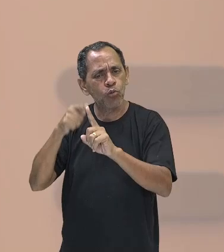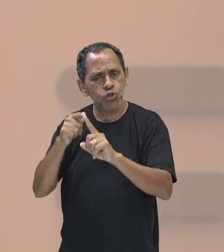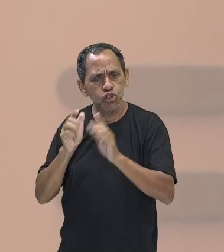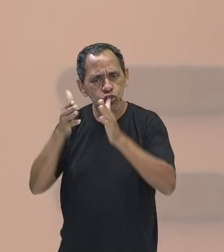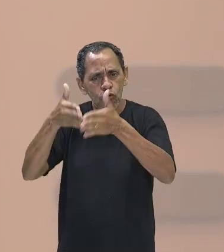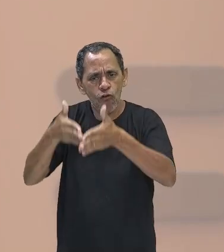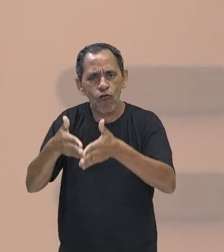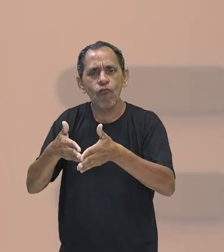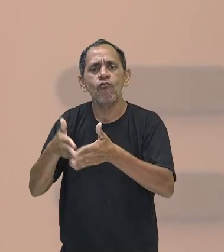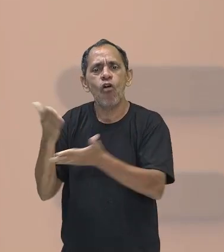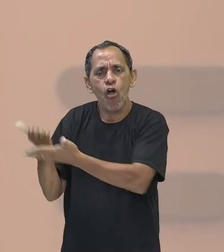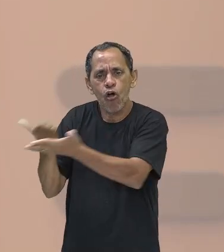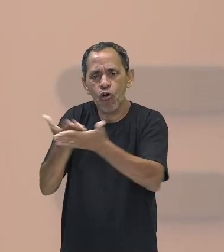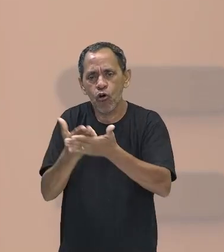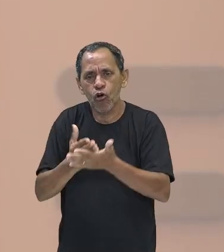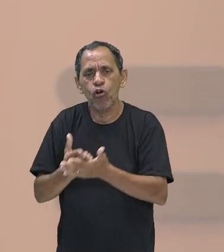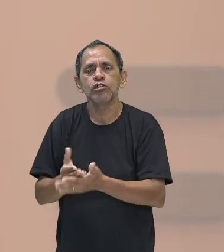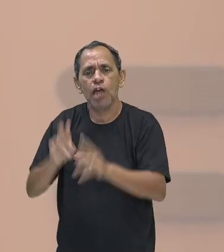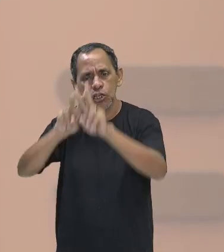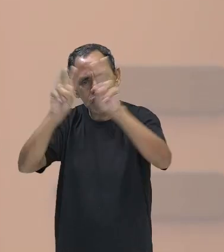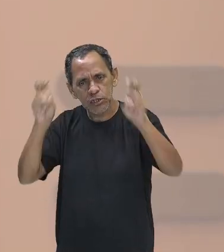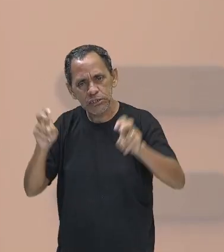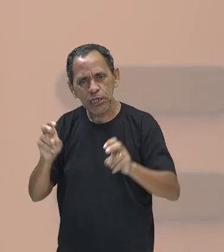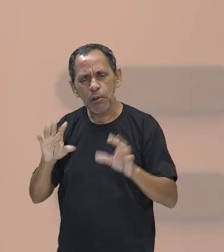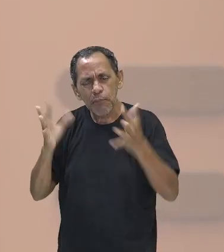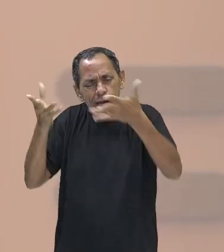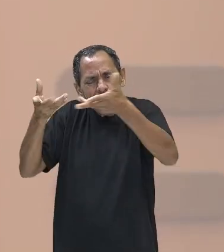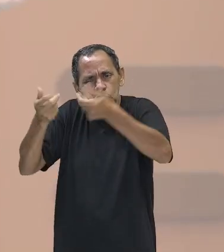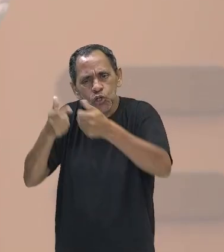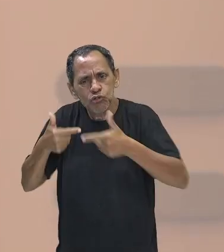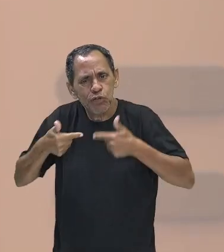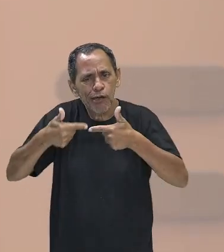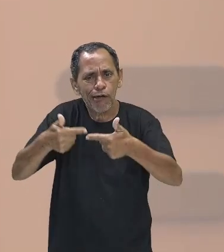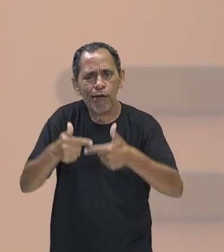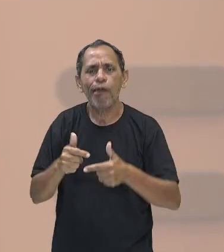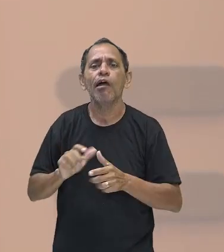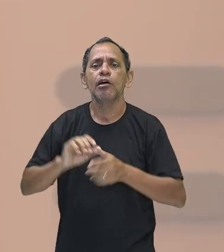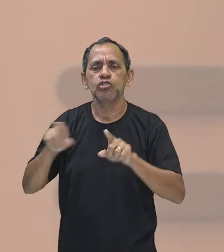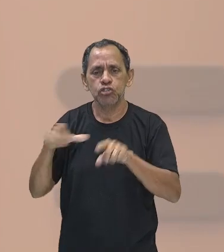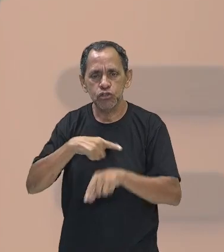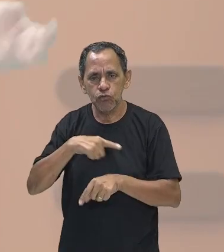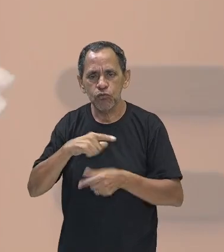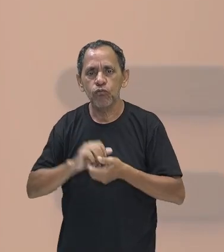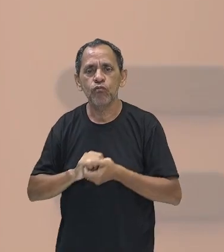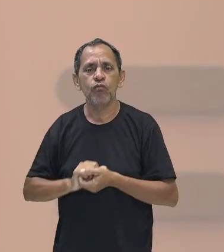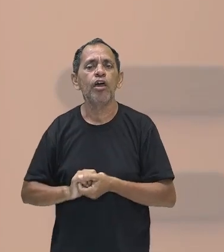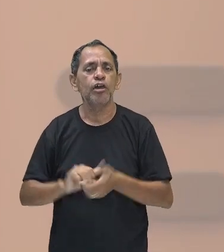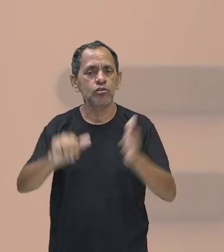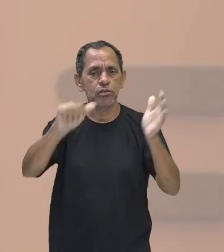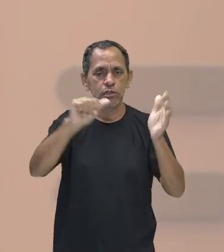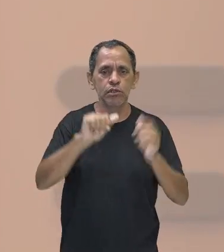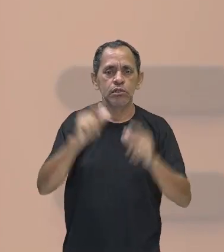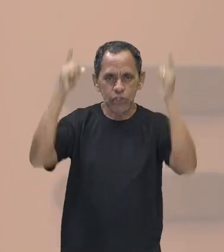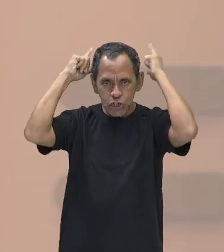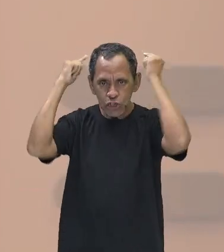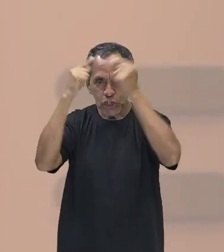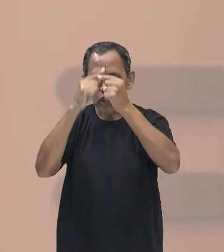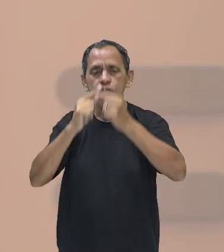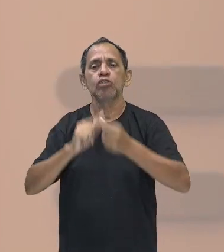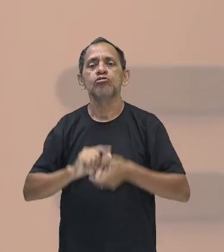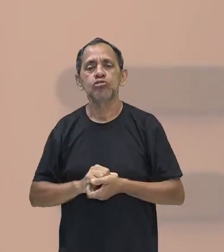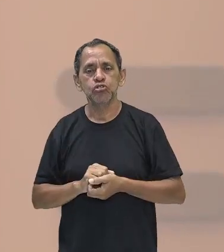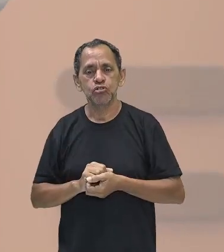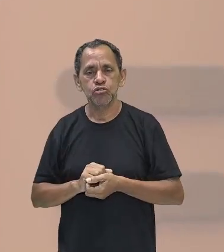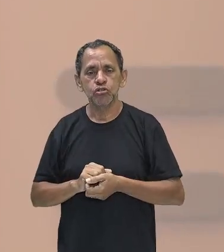né, esse período bombástico que foram aí as guerras, as batalhas que aconteceram entre gregos e persas e depois entre gregos